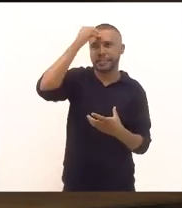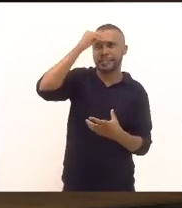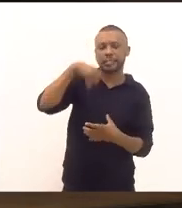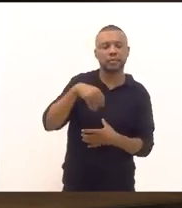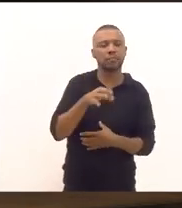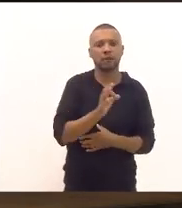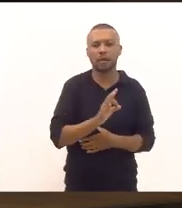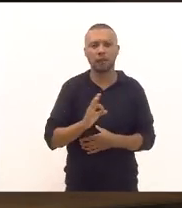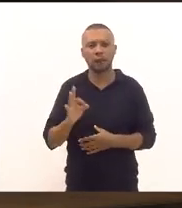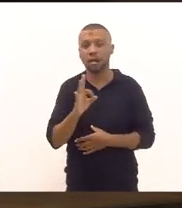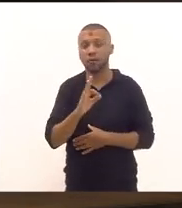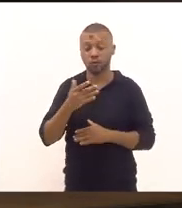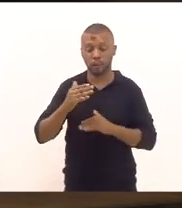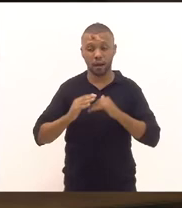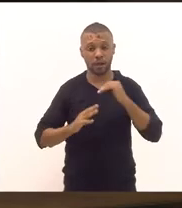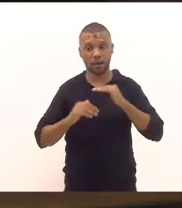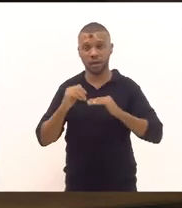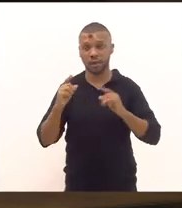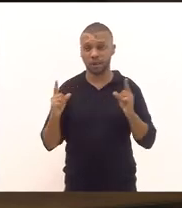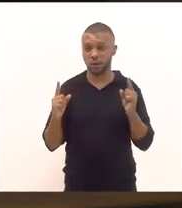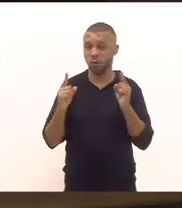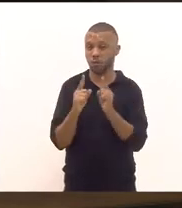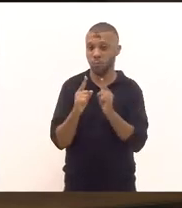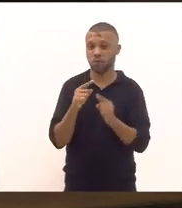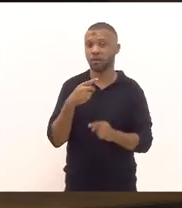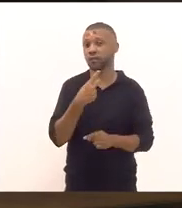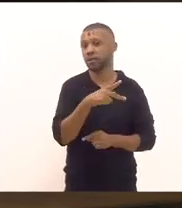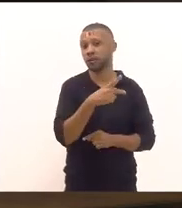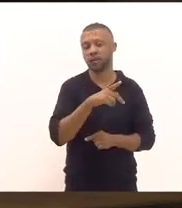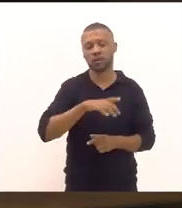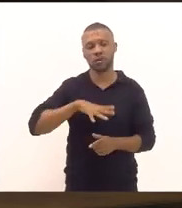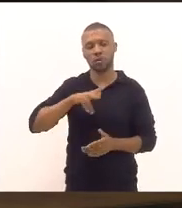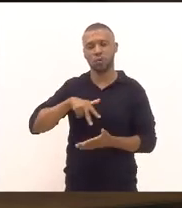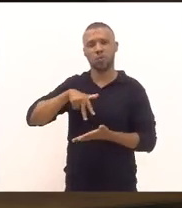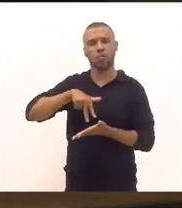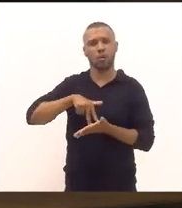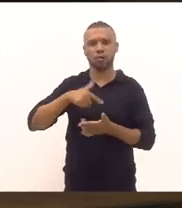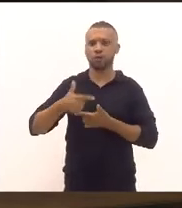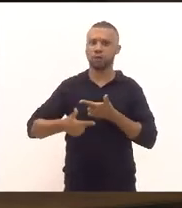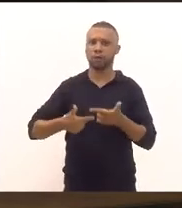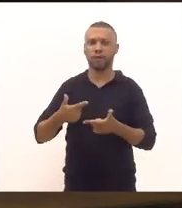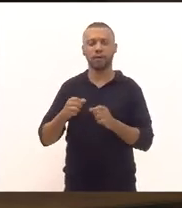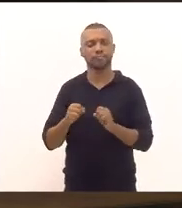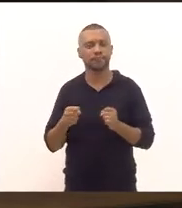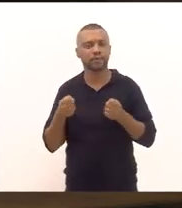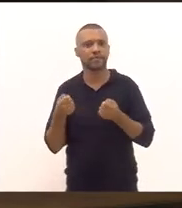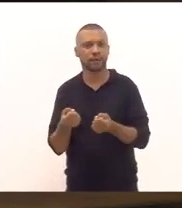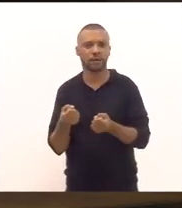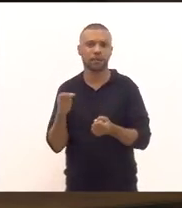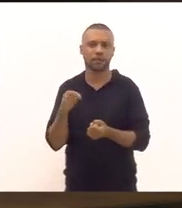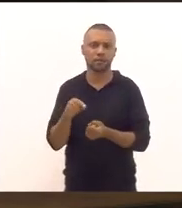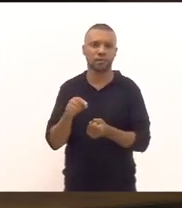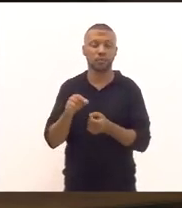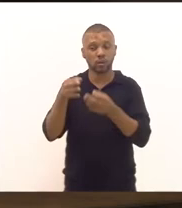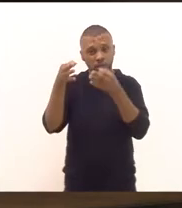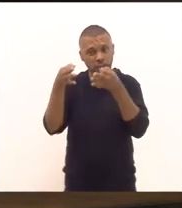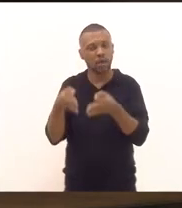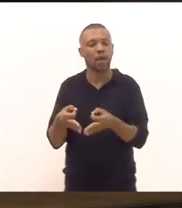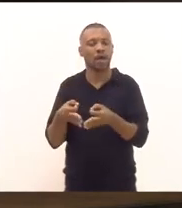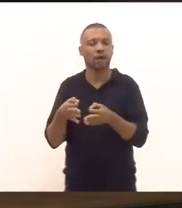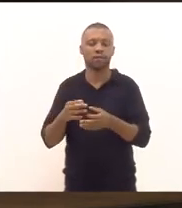momento da carreira curta dele em ser corajoso na defesa do que é